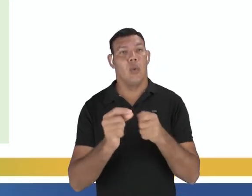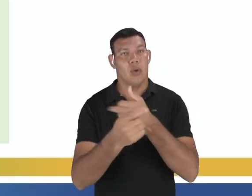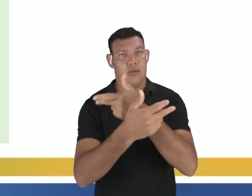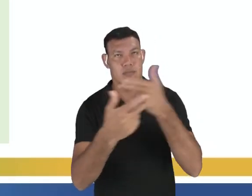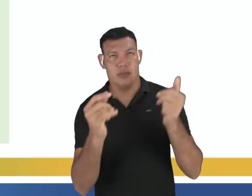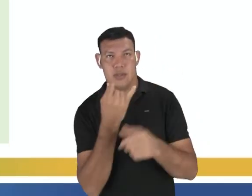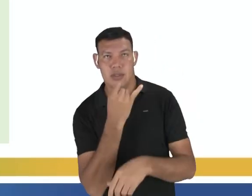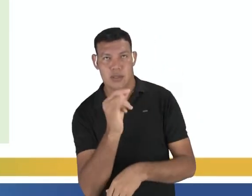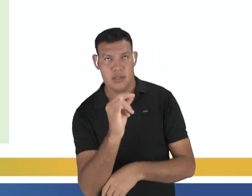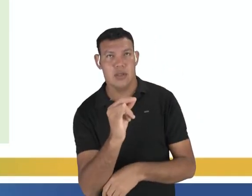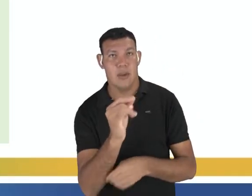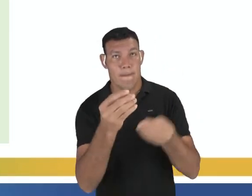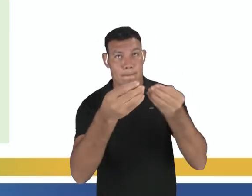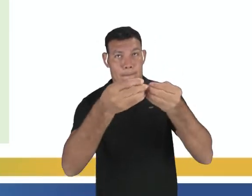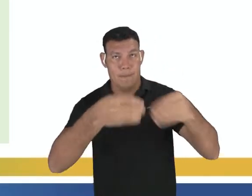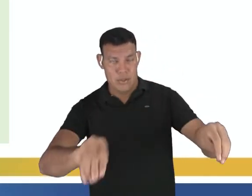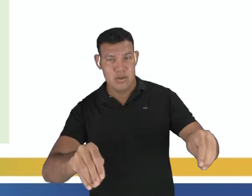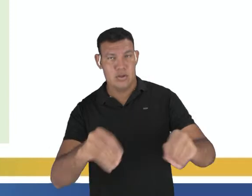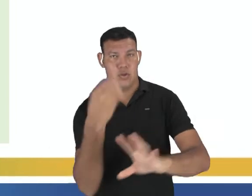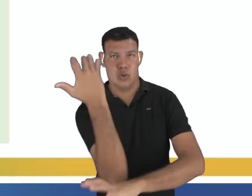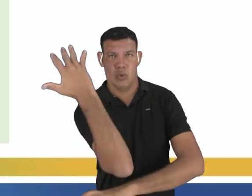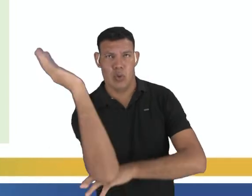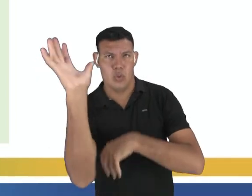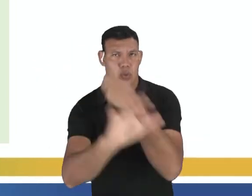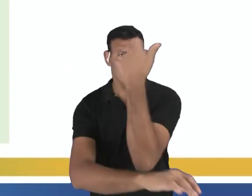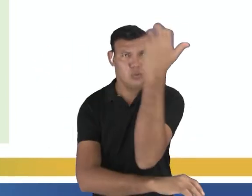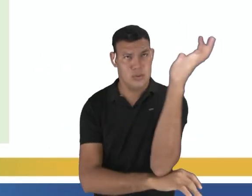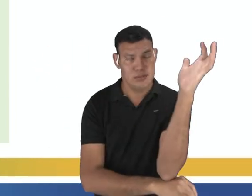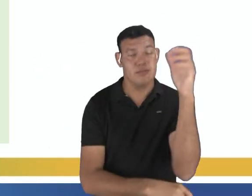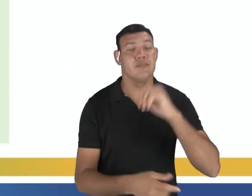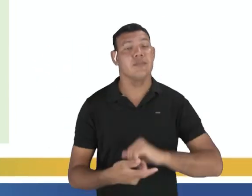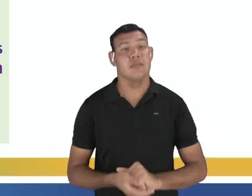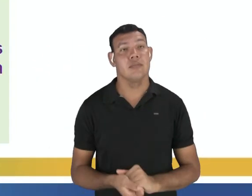acham? Vamos tentar? Posso mostrar a resposta?